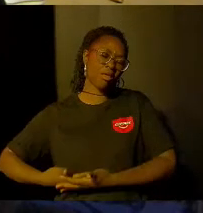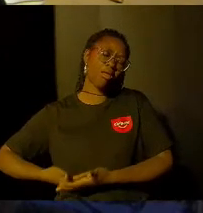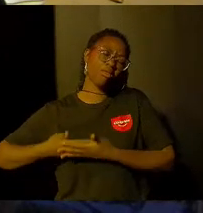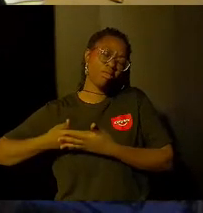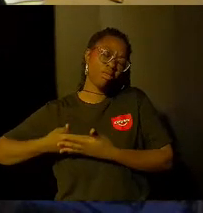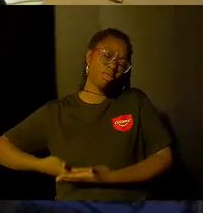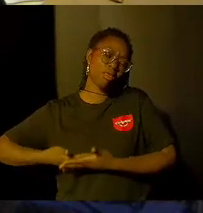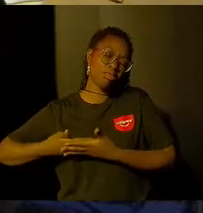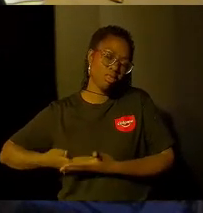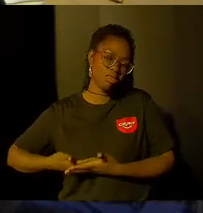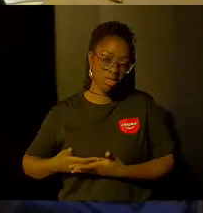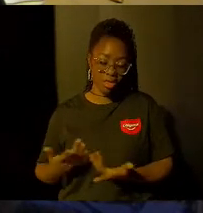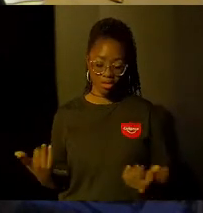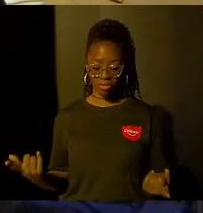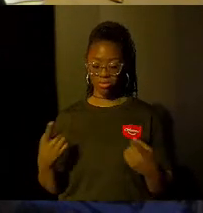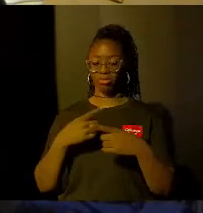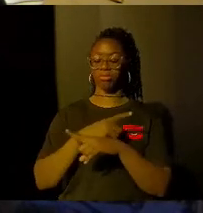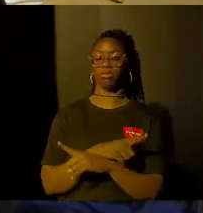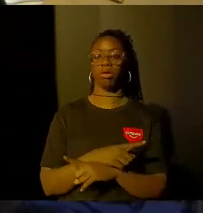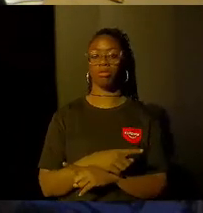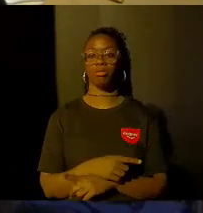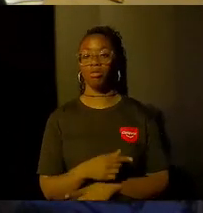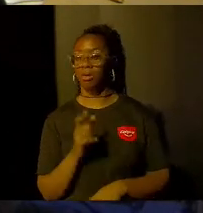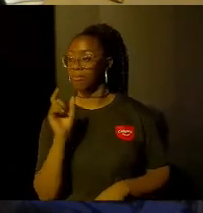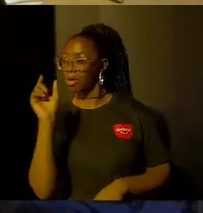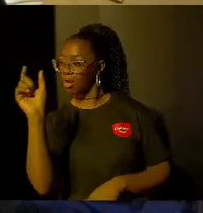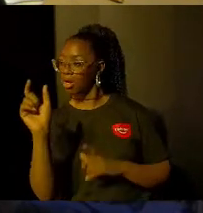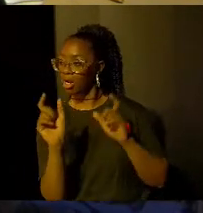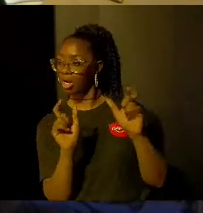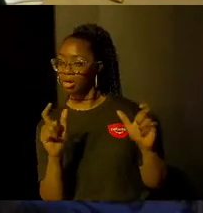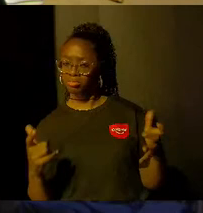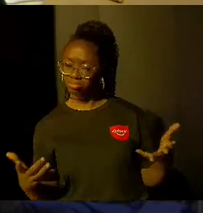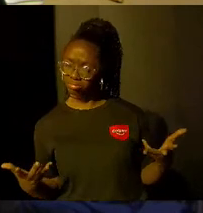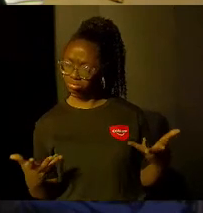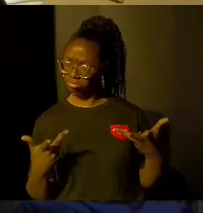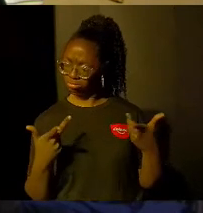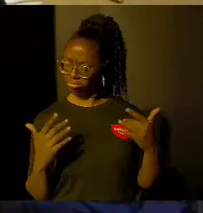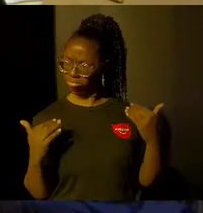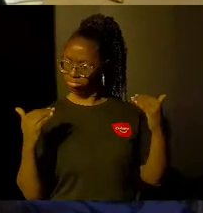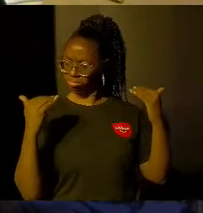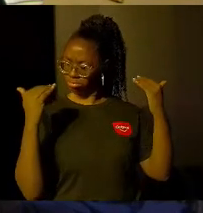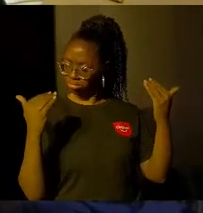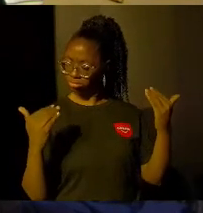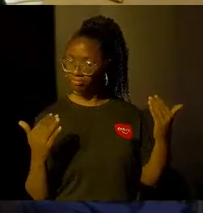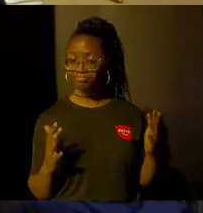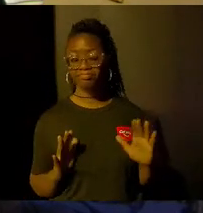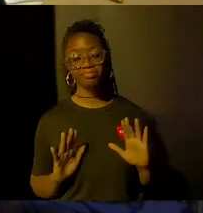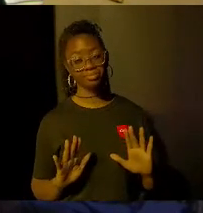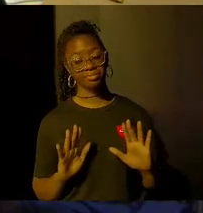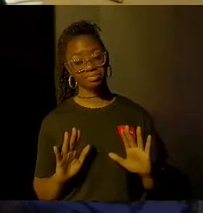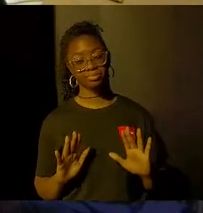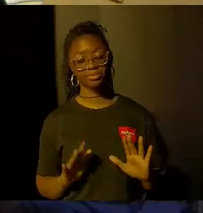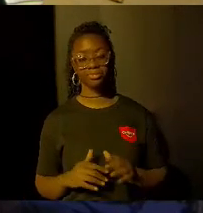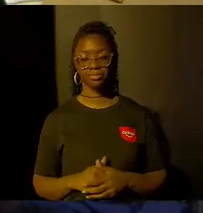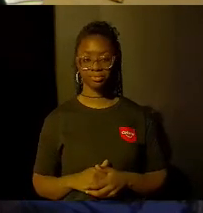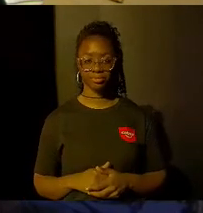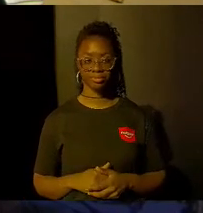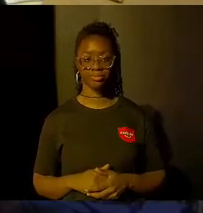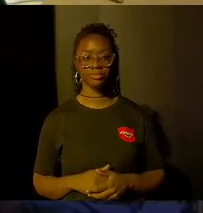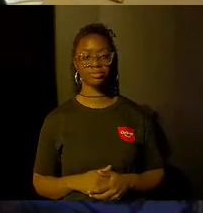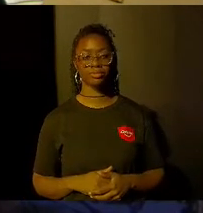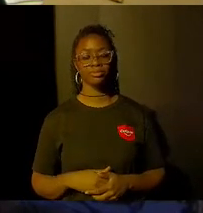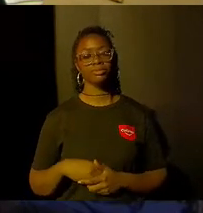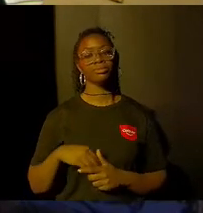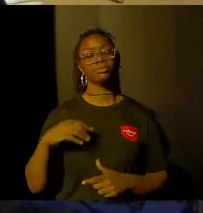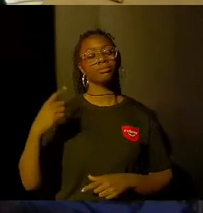bebê contrastava com seu vocabulário muito rico e sofisticado só bem só bem